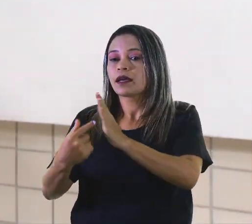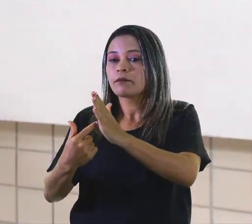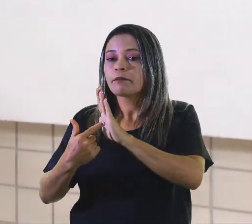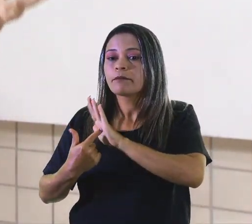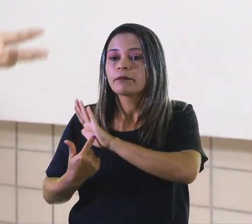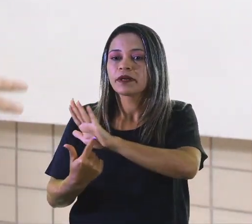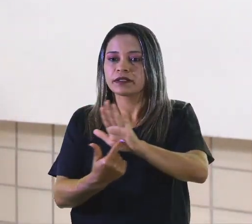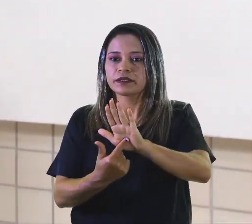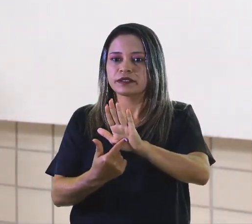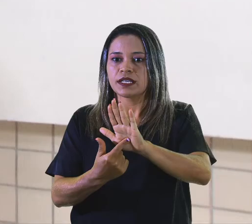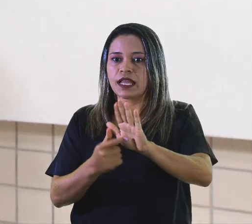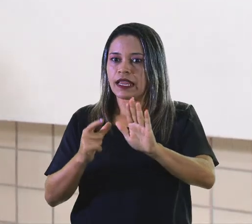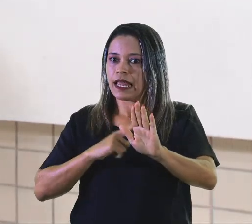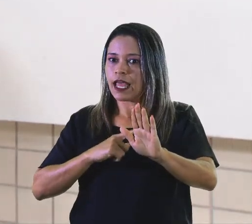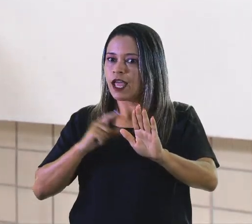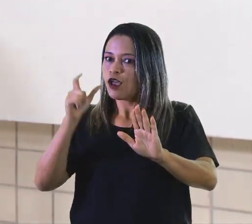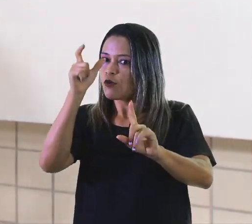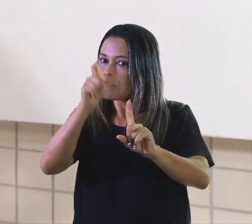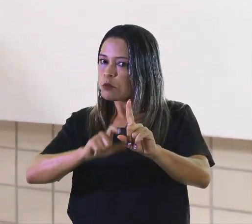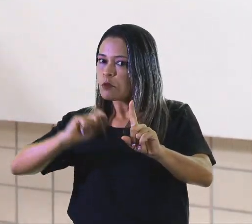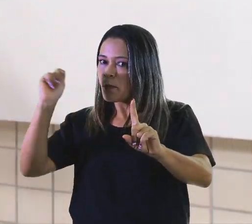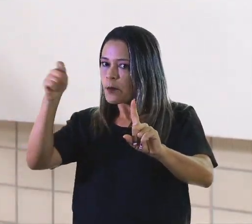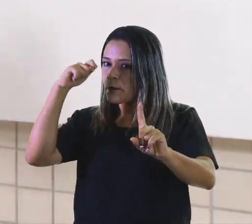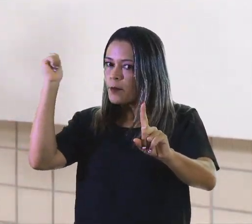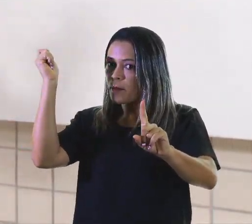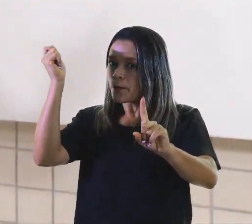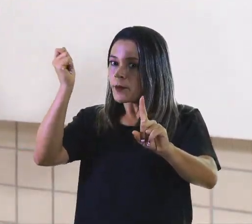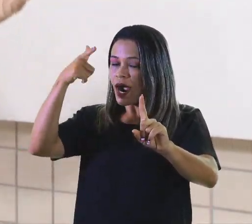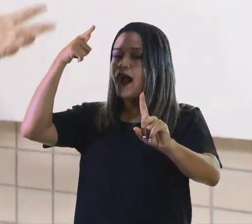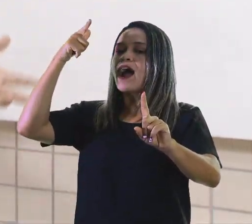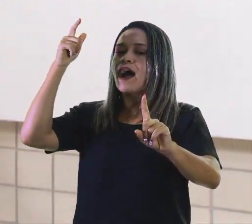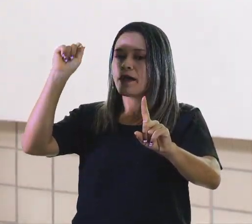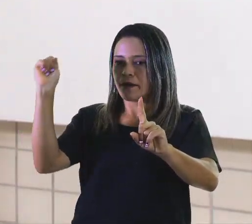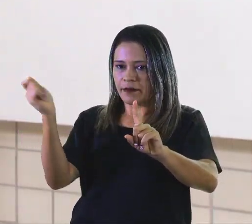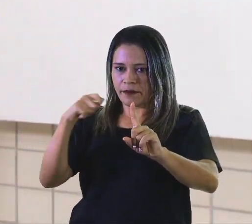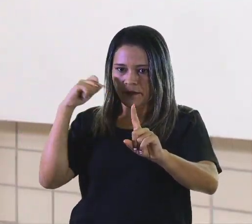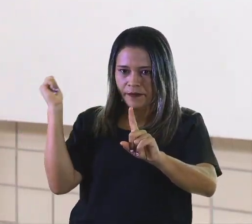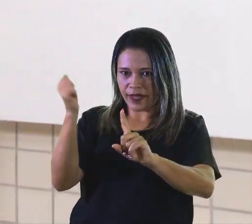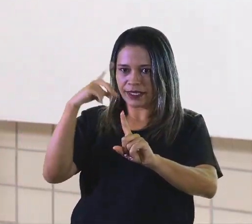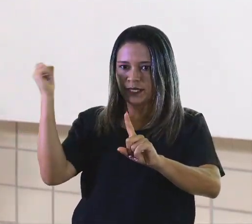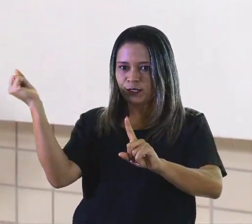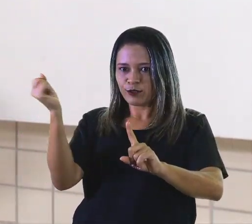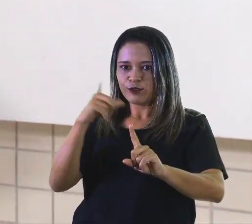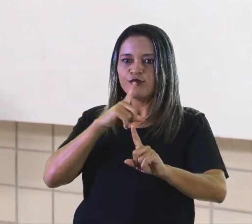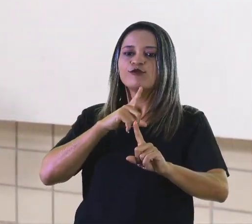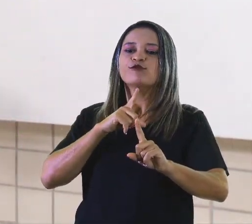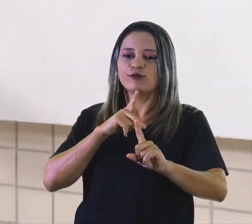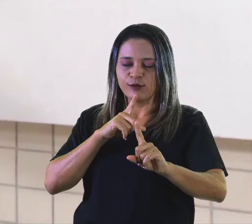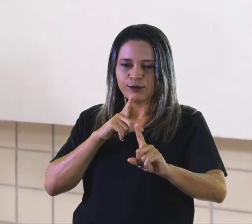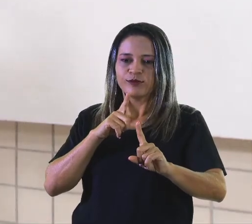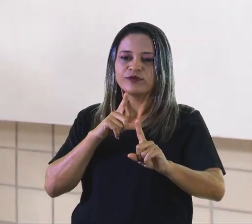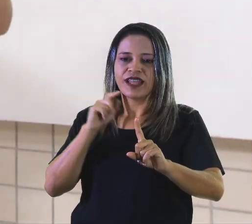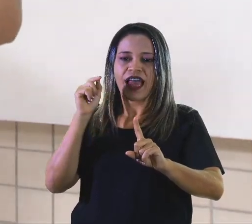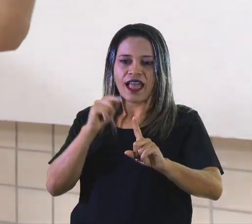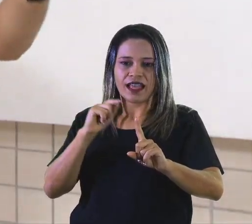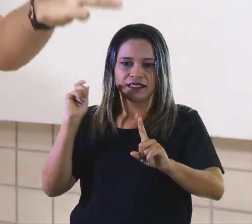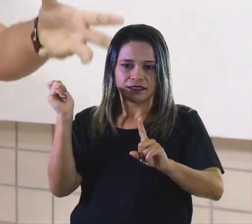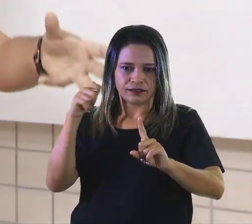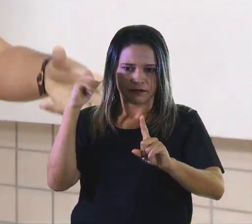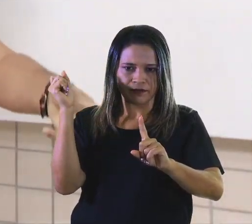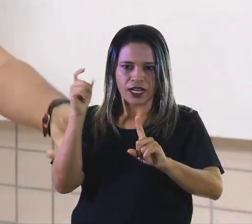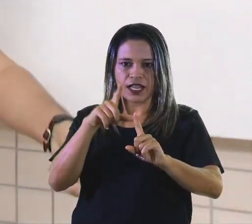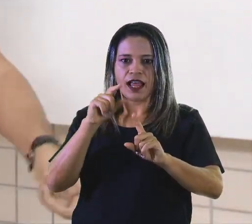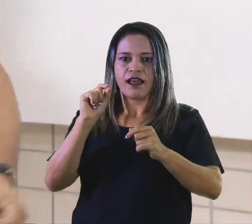Aparece aí um ser mágico, né? Que é a fada azul. E aí essa fada azul faz